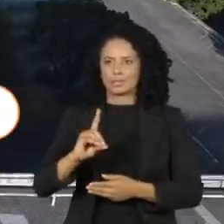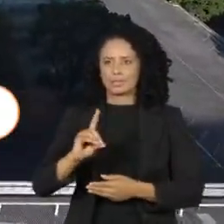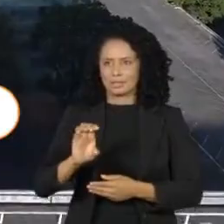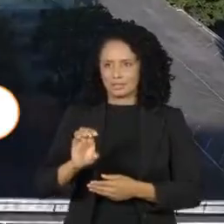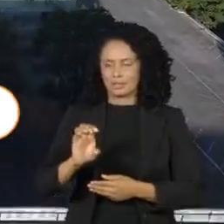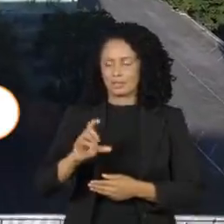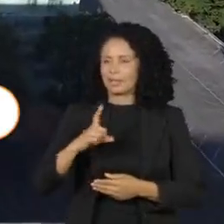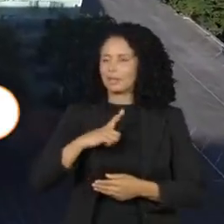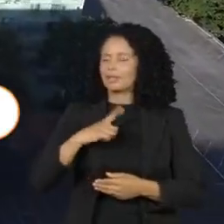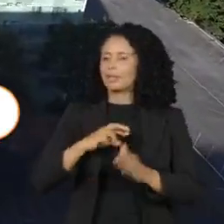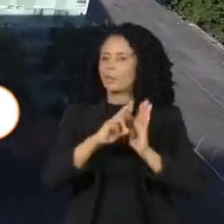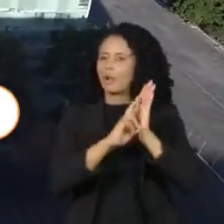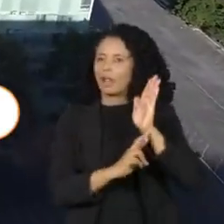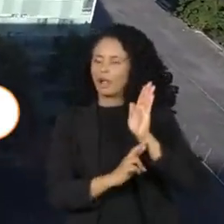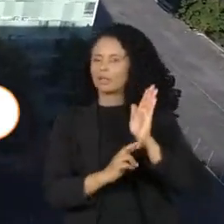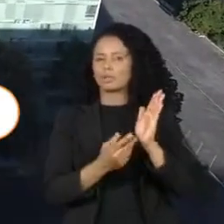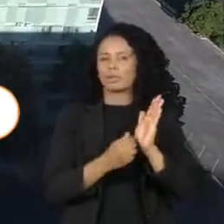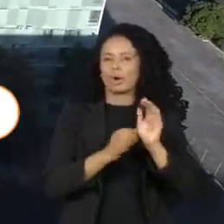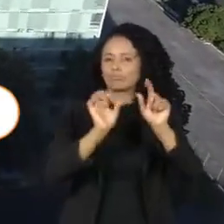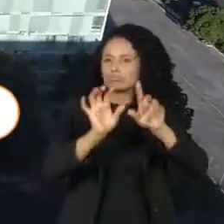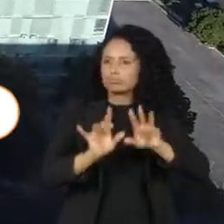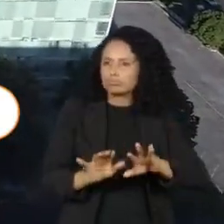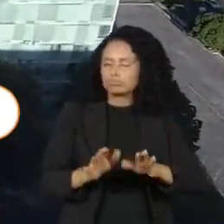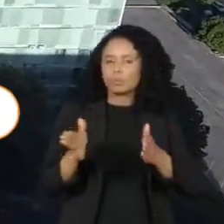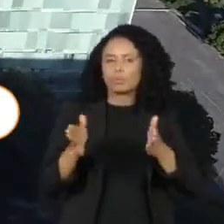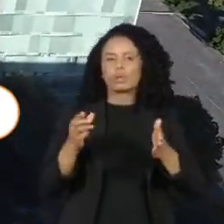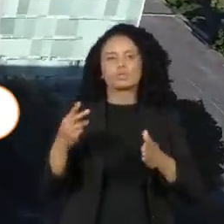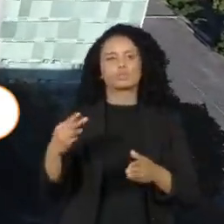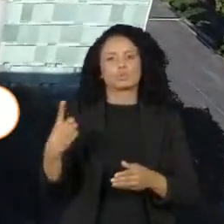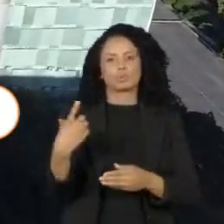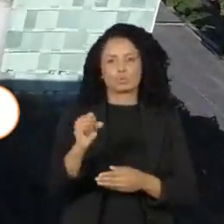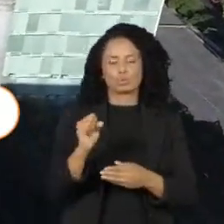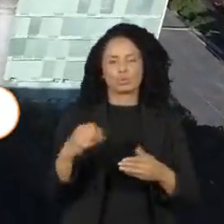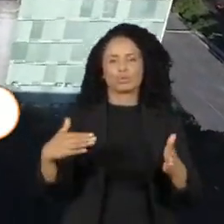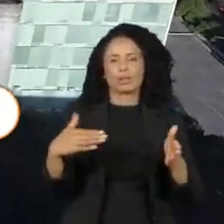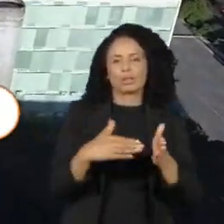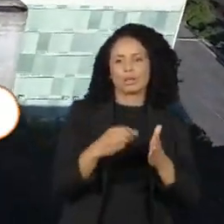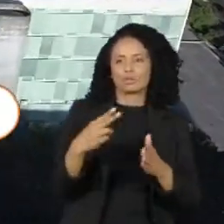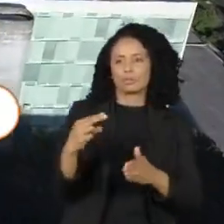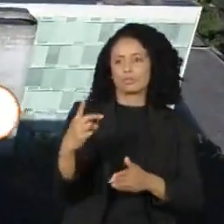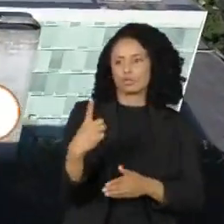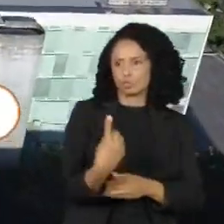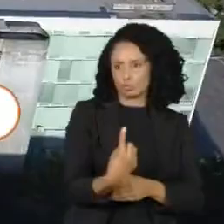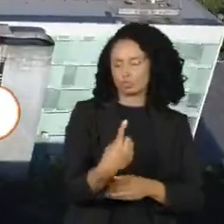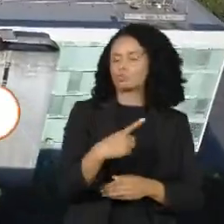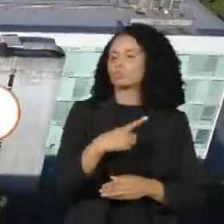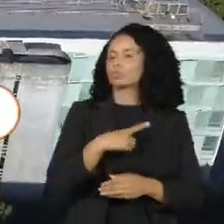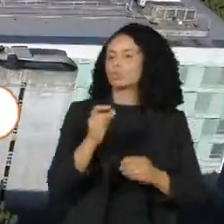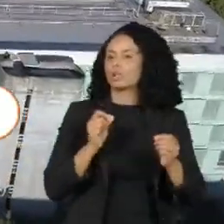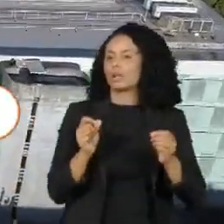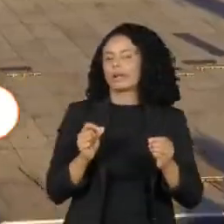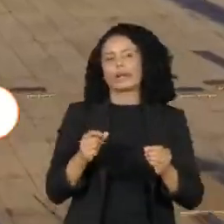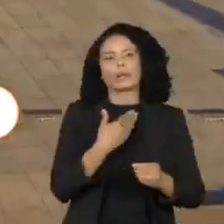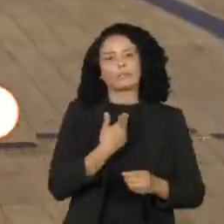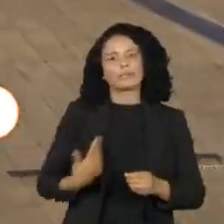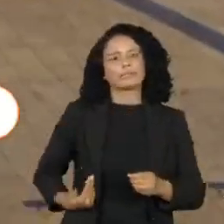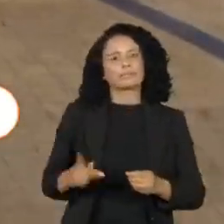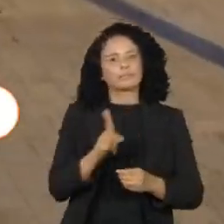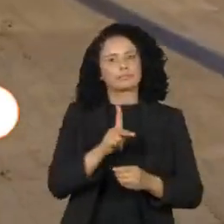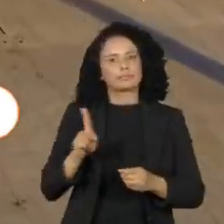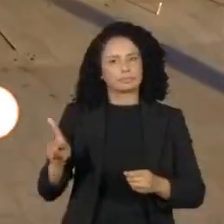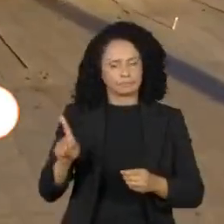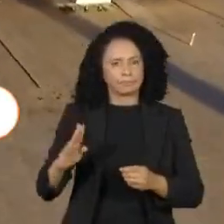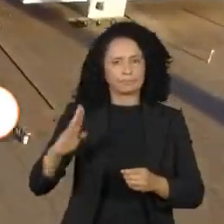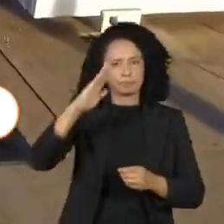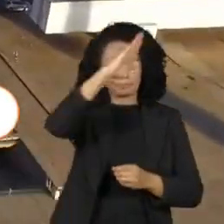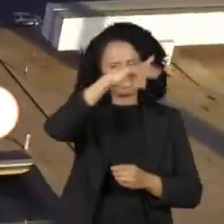elaborado entre os anos de 2018 e 2021, aponta que o governo do presidente Jair Bolsonaro promoveu um